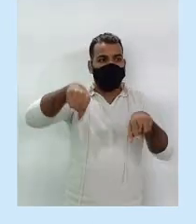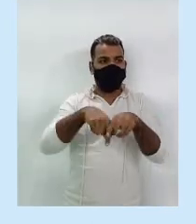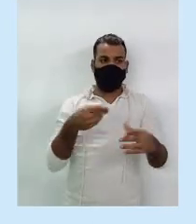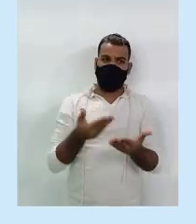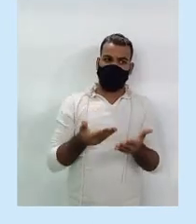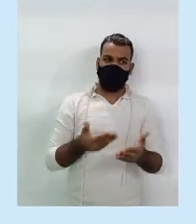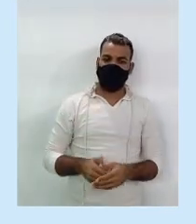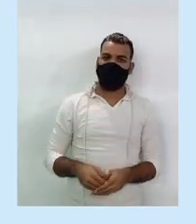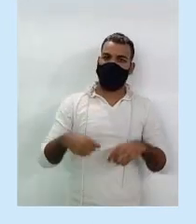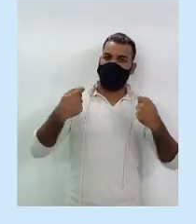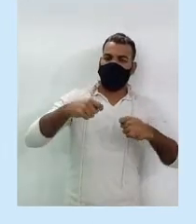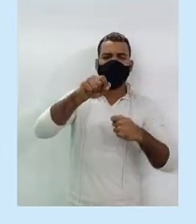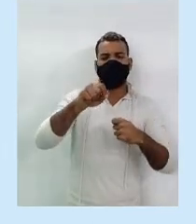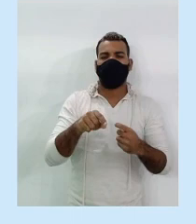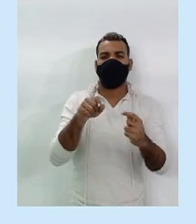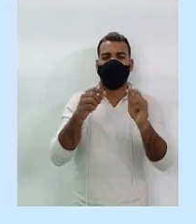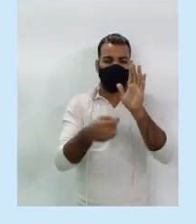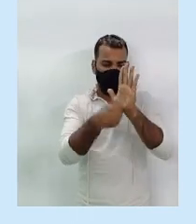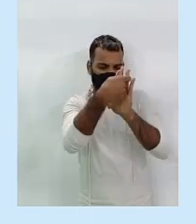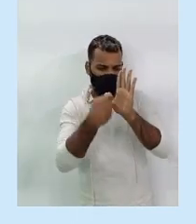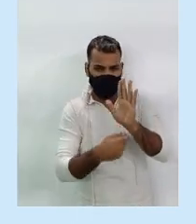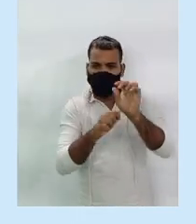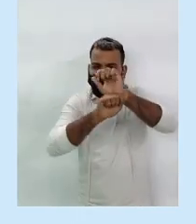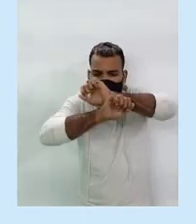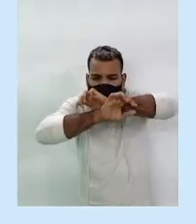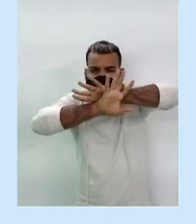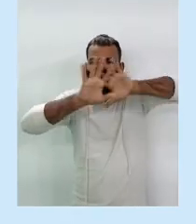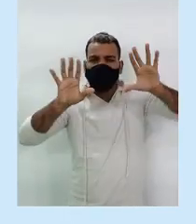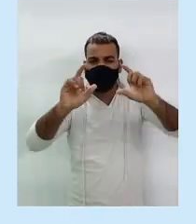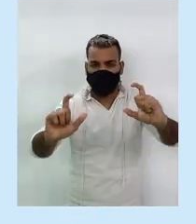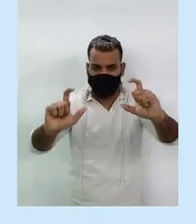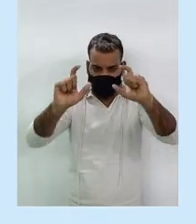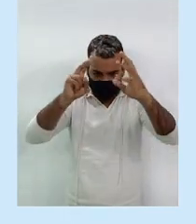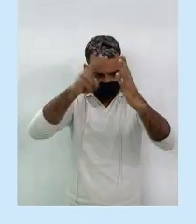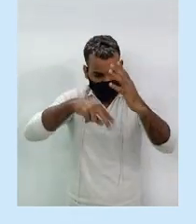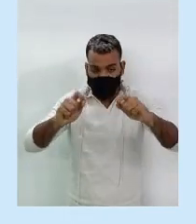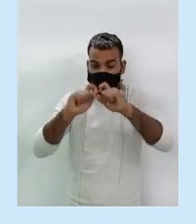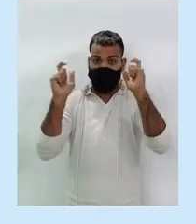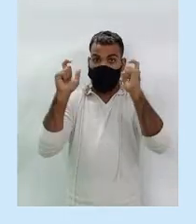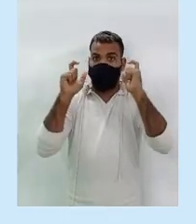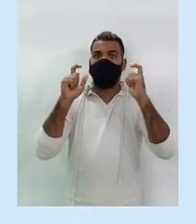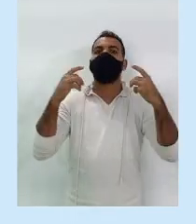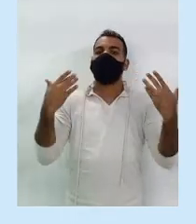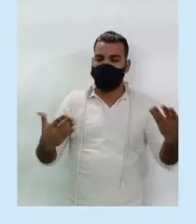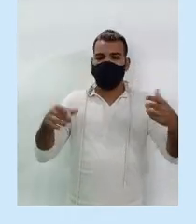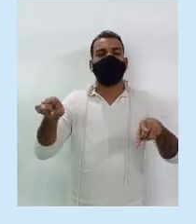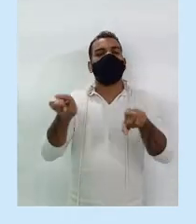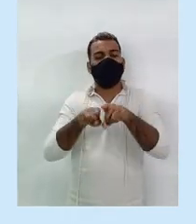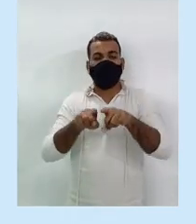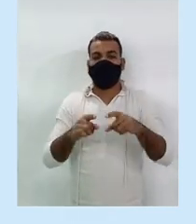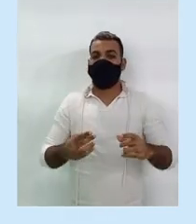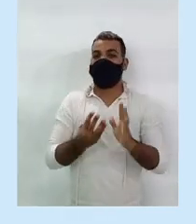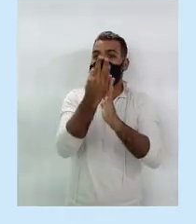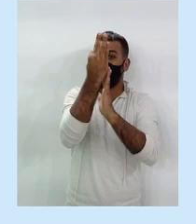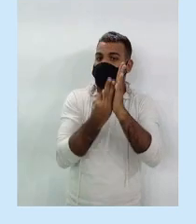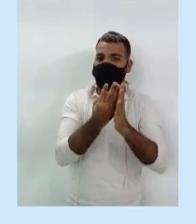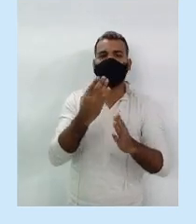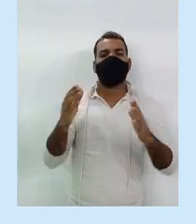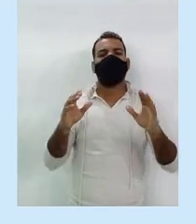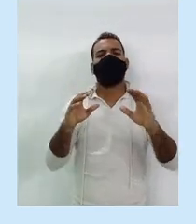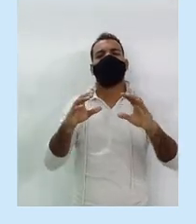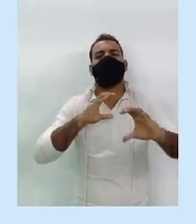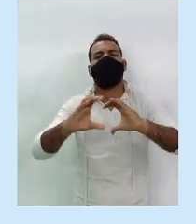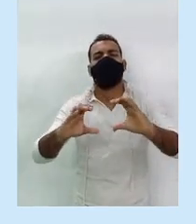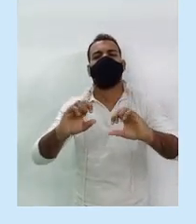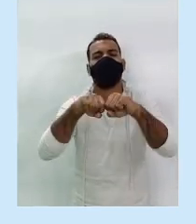aula, ela tem que ser objetiva, clara, impactante e, ao mesmo tempo, ser um texto de relevância social.